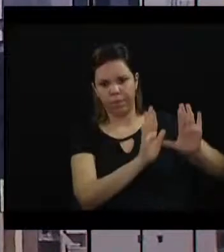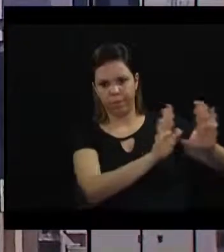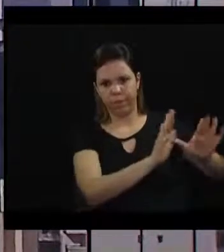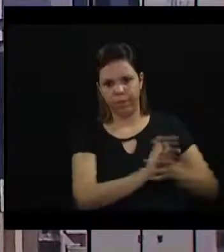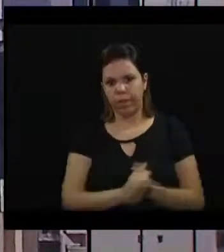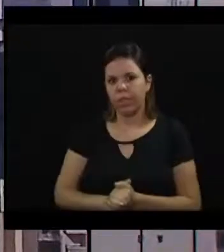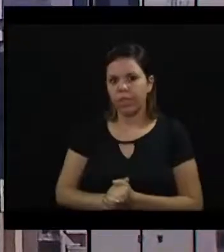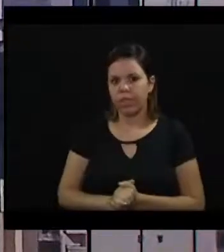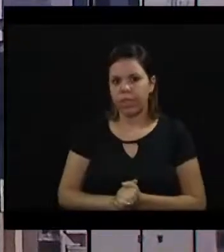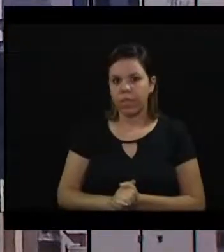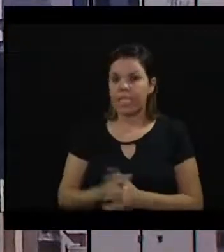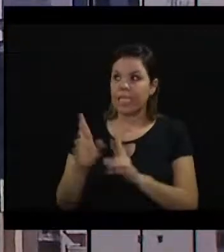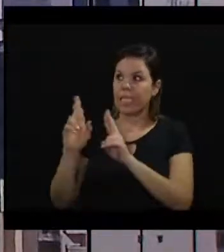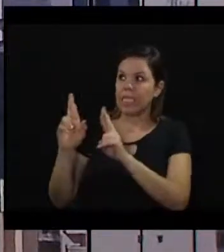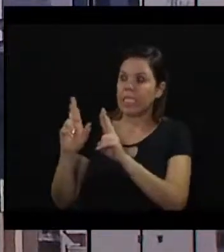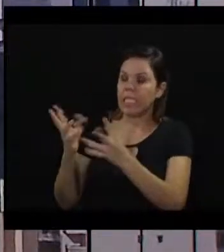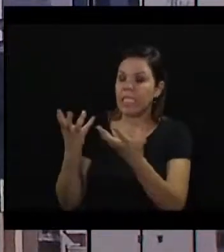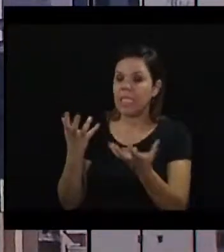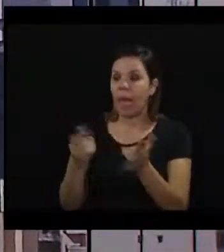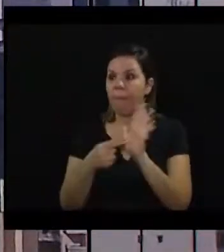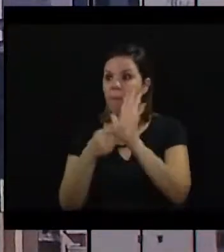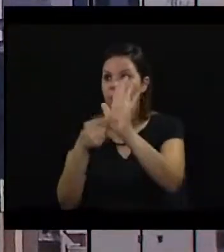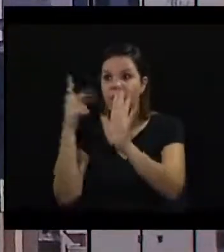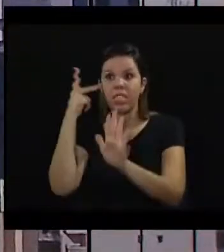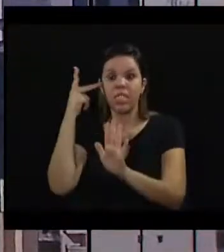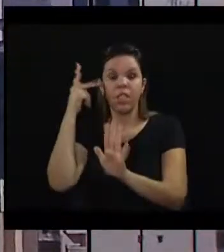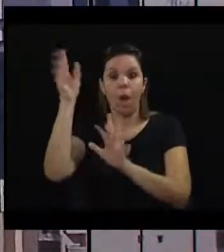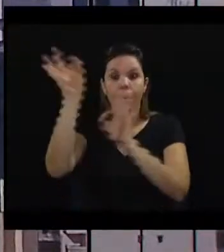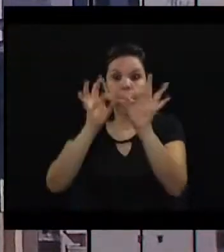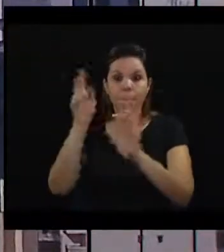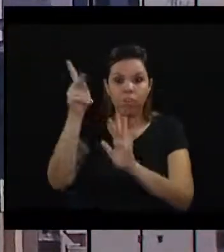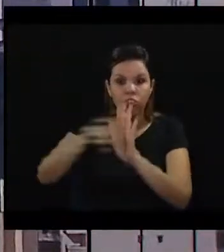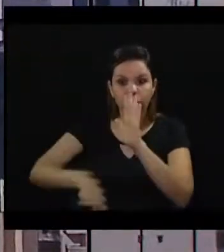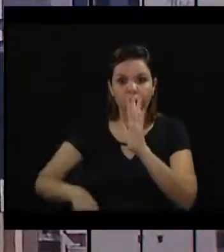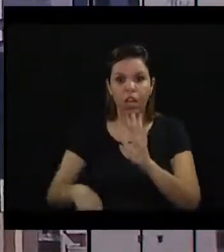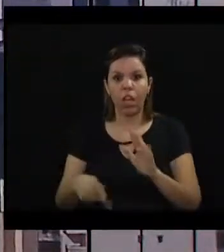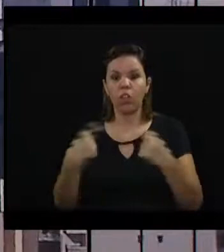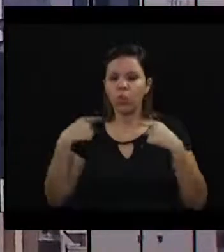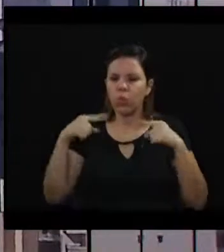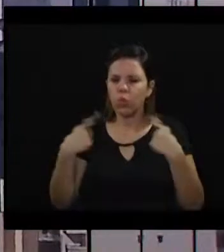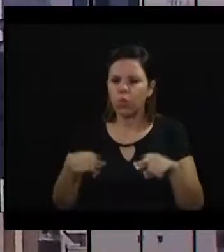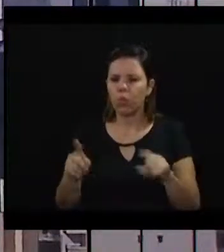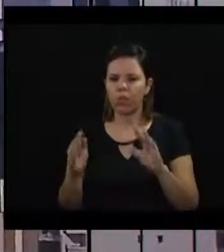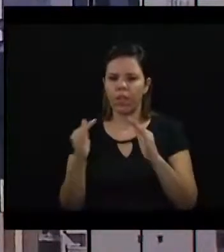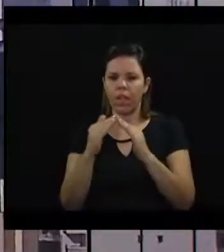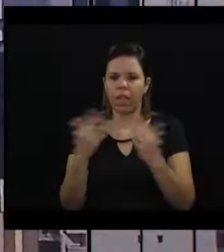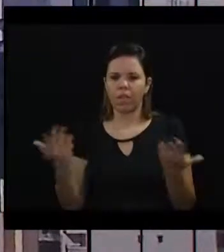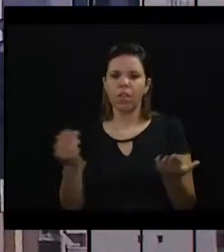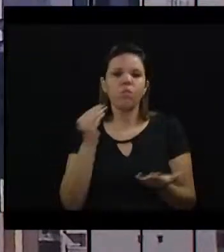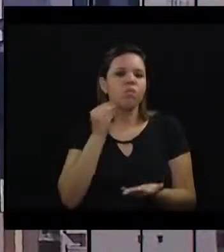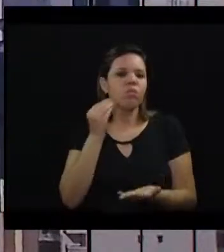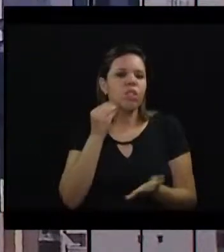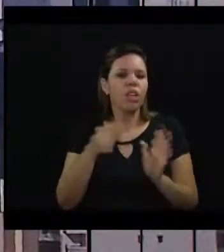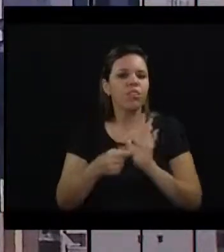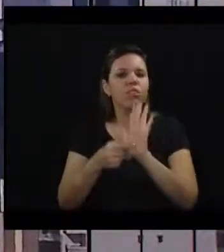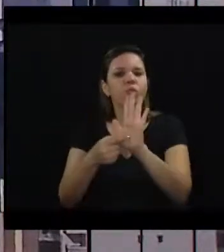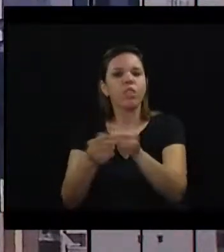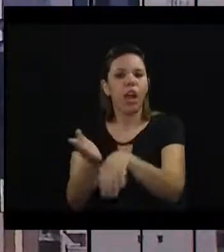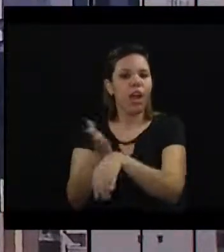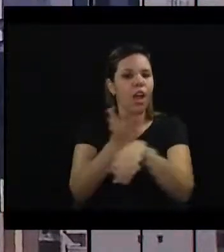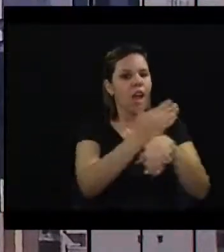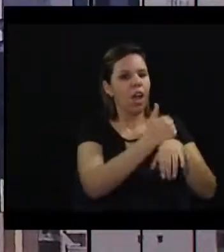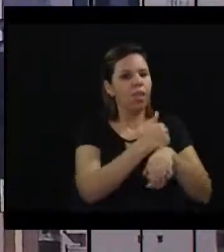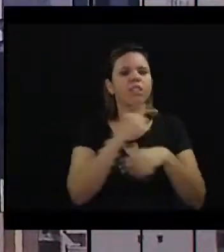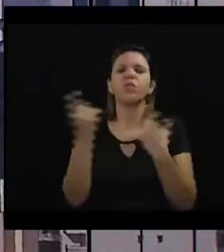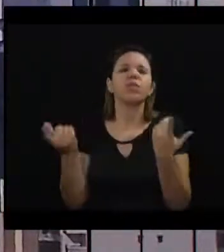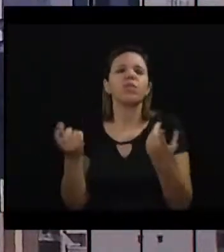expectativa de se apresentar em São Paulo no projeto Musicasa, uma oportunidade para mostrar o talento antes